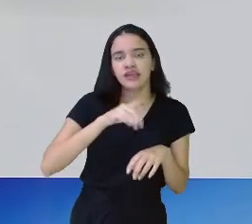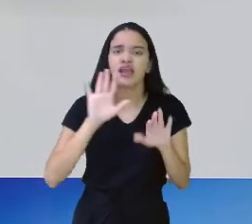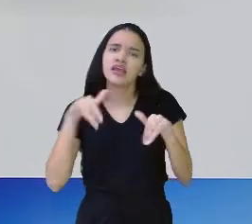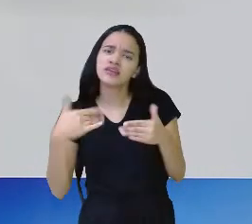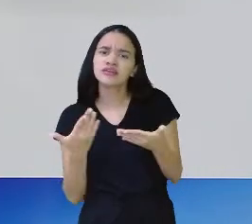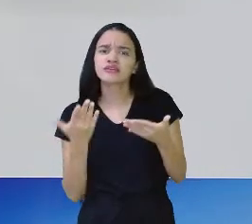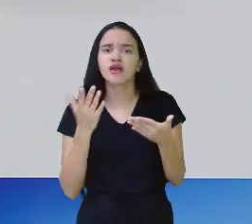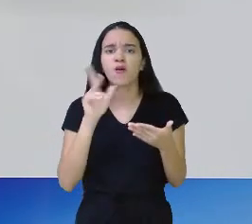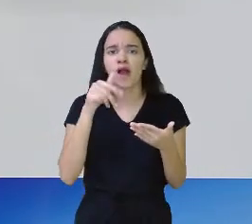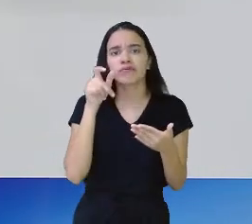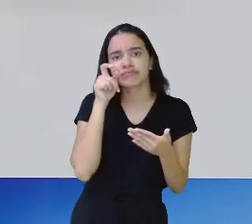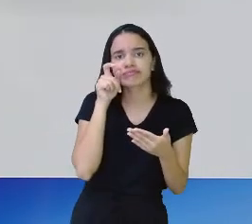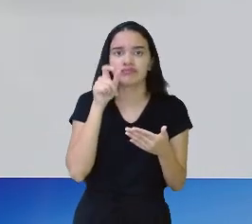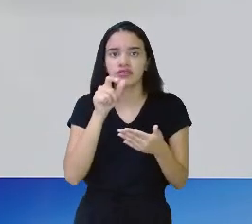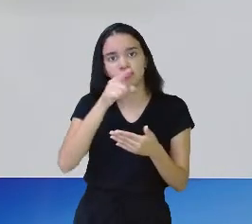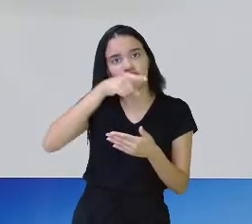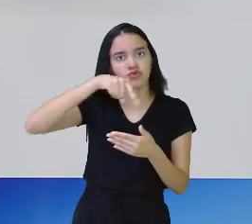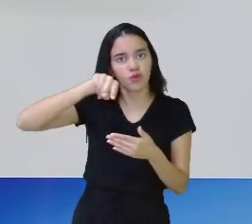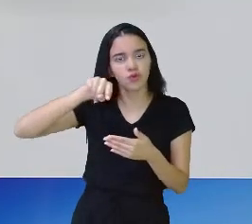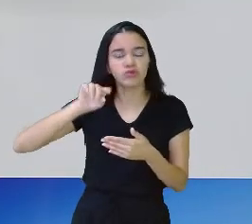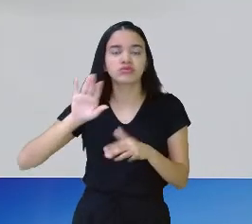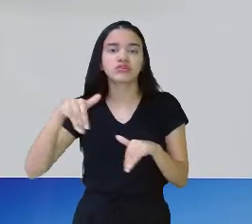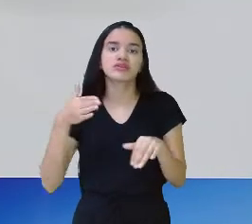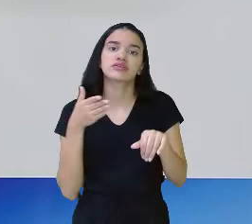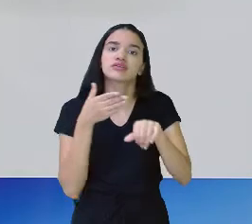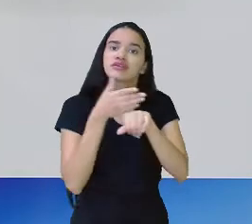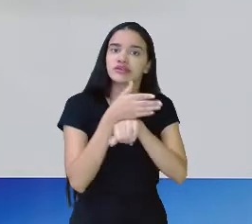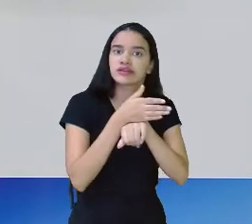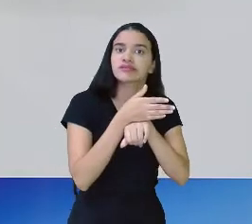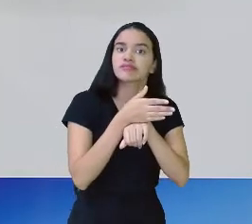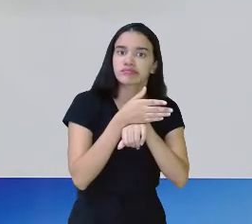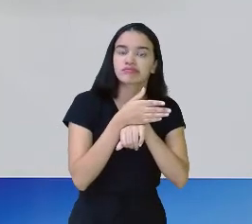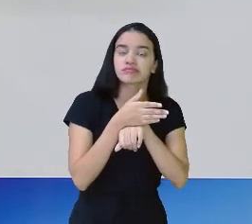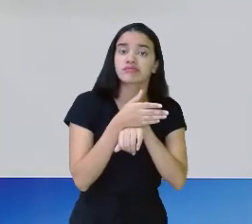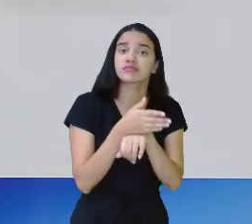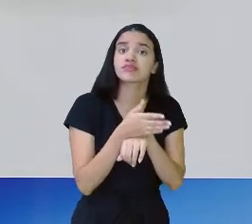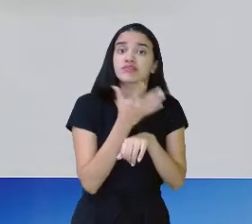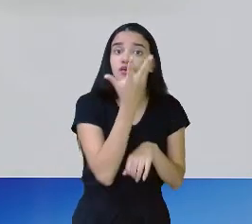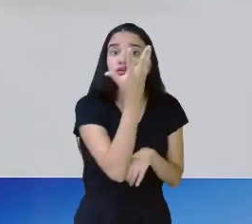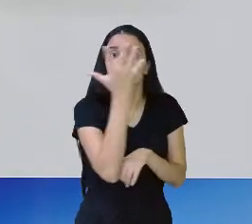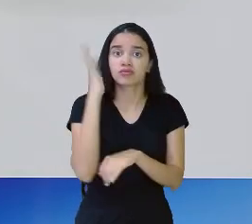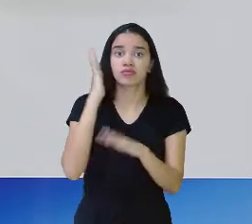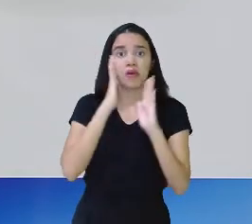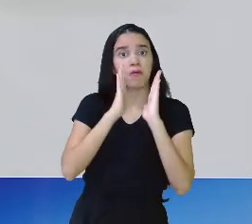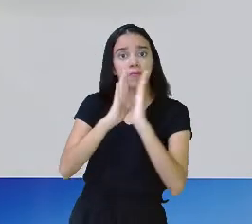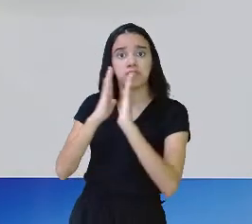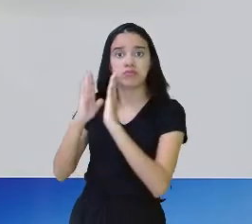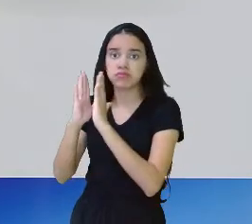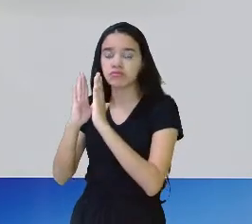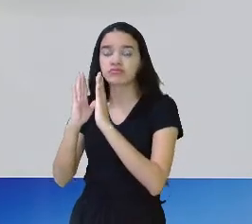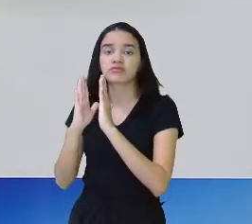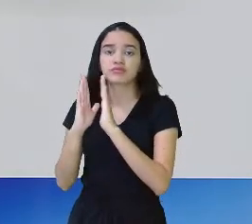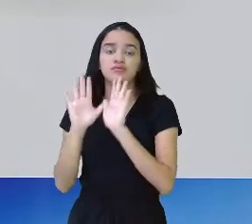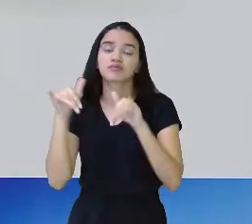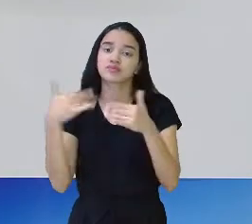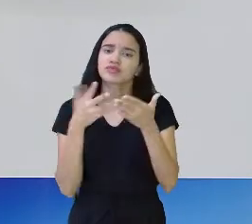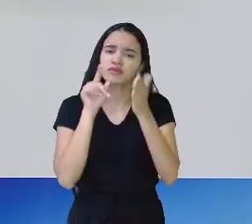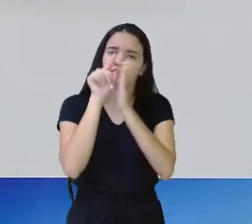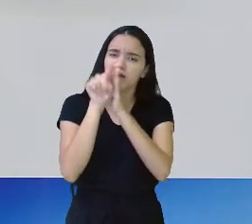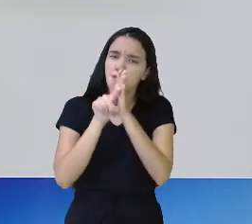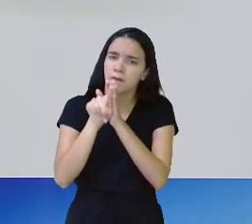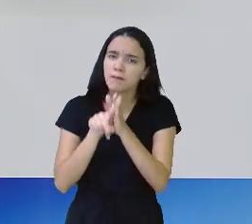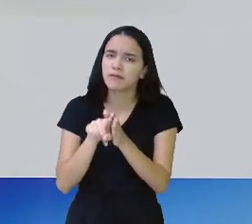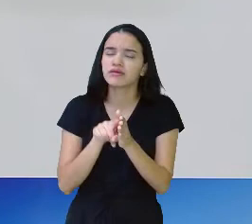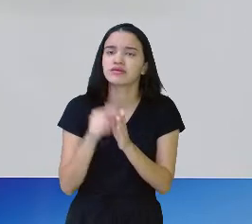Então, é bem interessante para vocês irem lá, acessar a árvore e fazer aí uma pesquisada